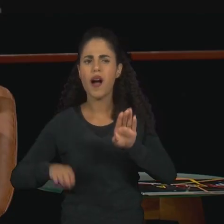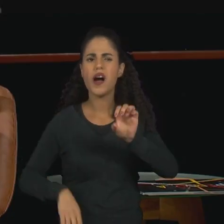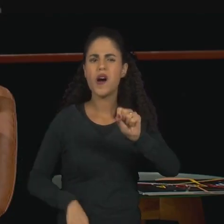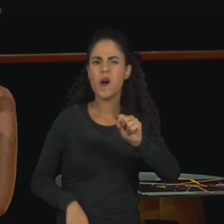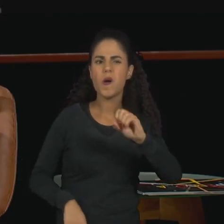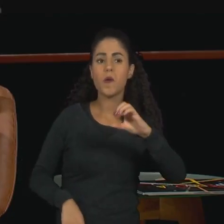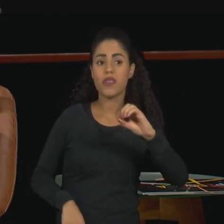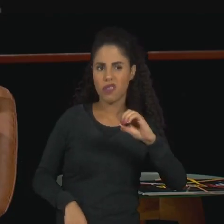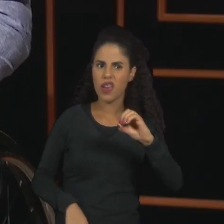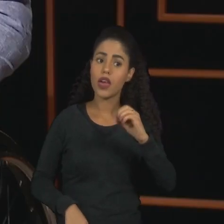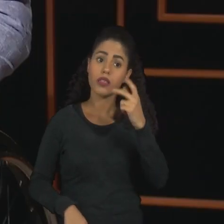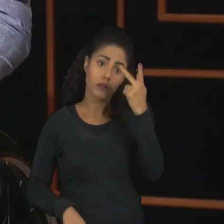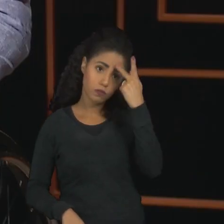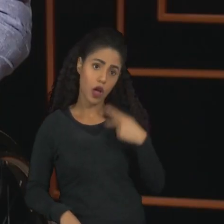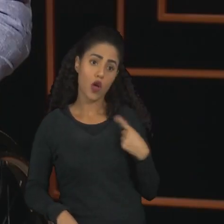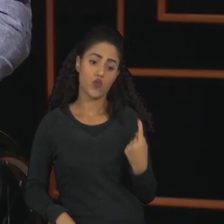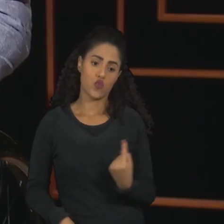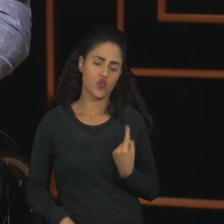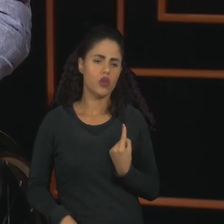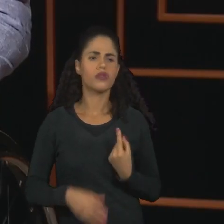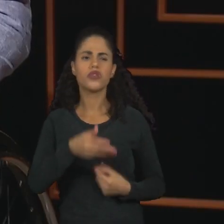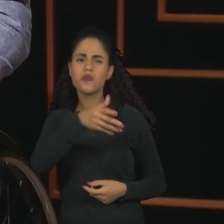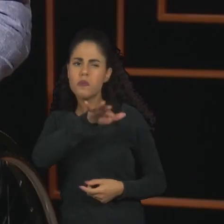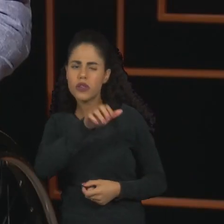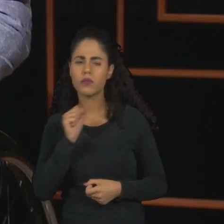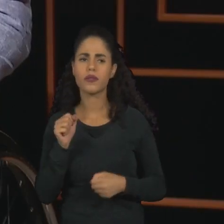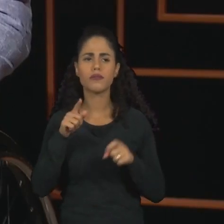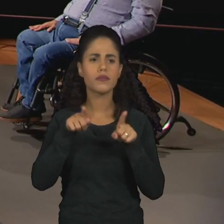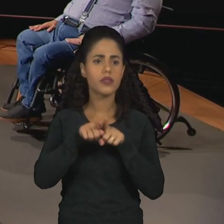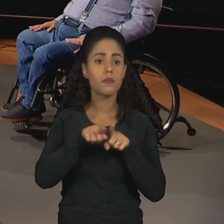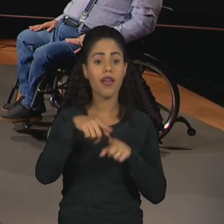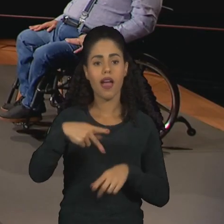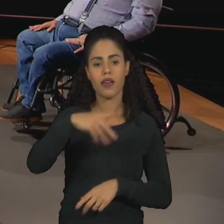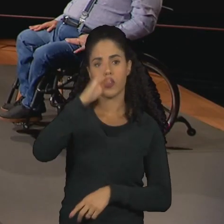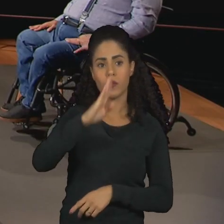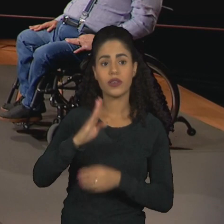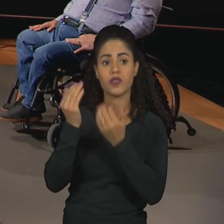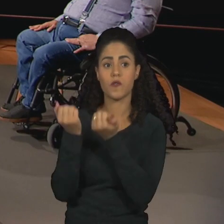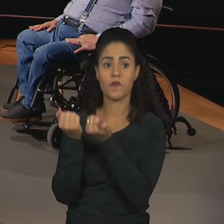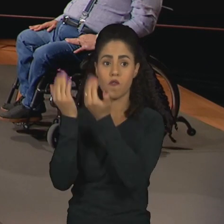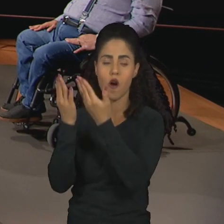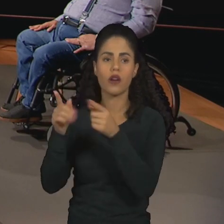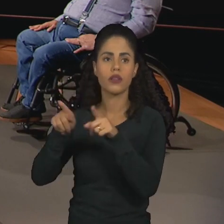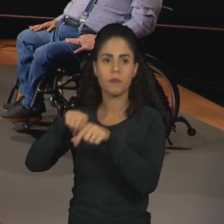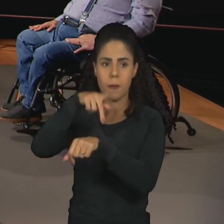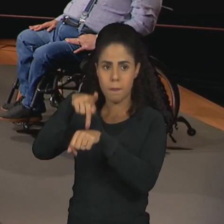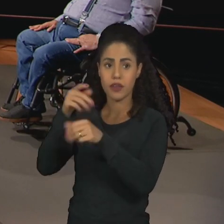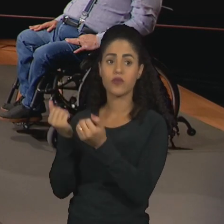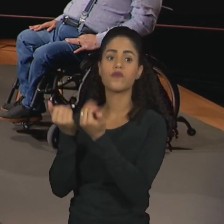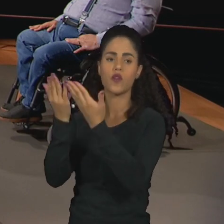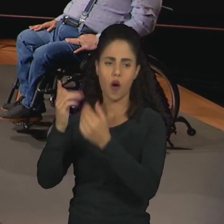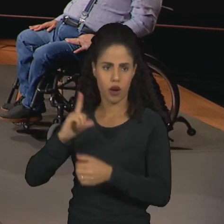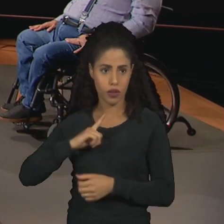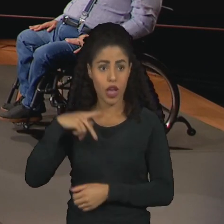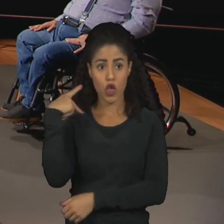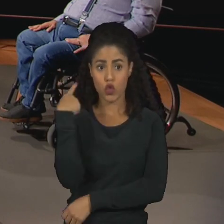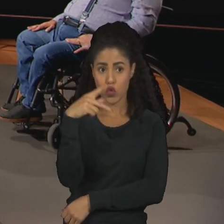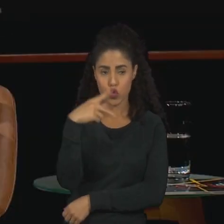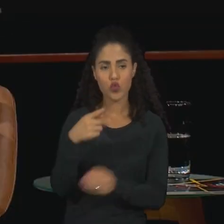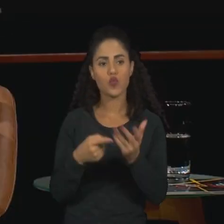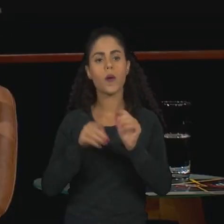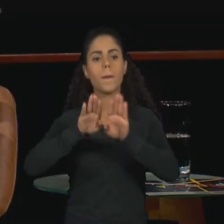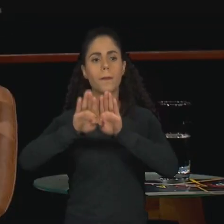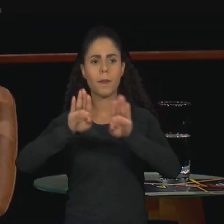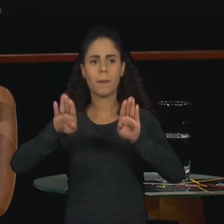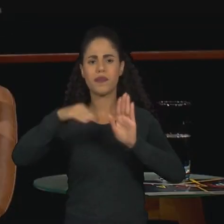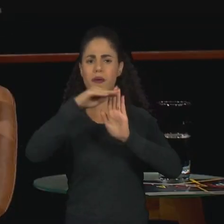80 individuais, acho que esses números estão aproximados, no Brasil, no exterior. Tem obras expostas,